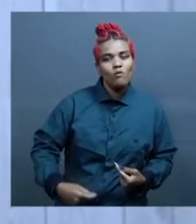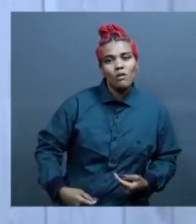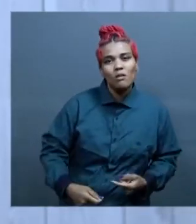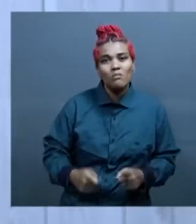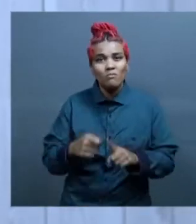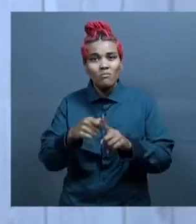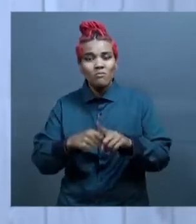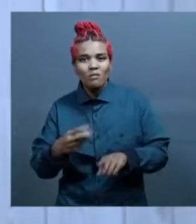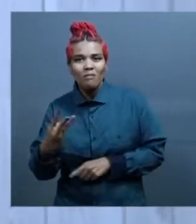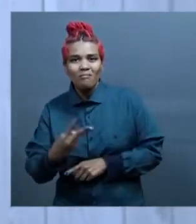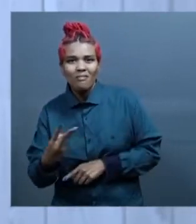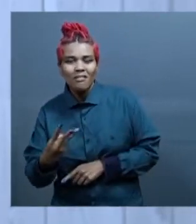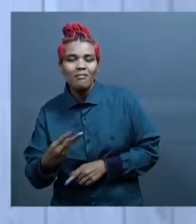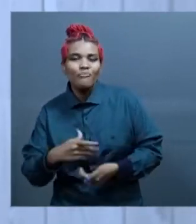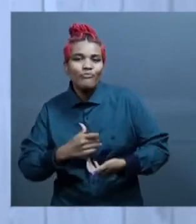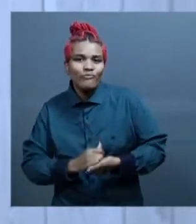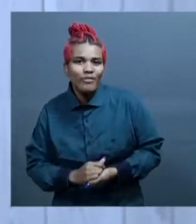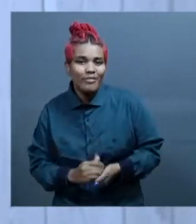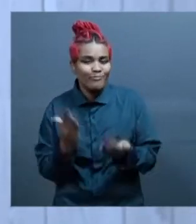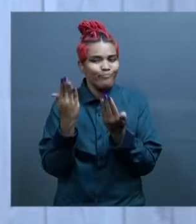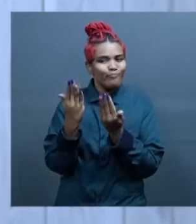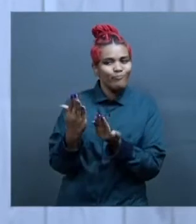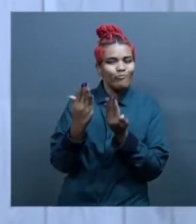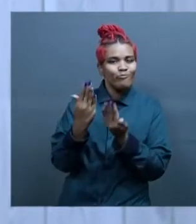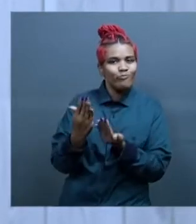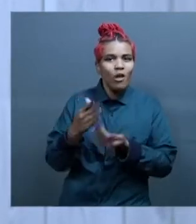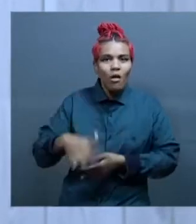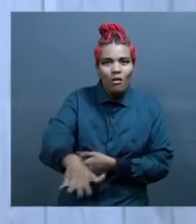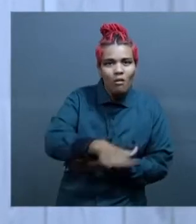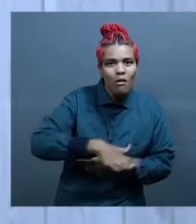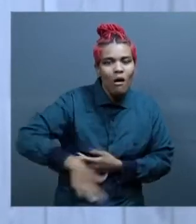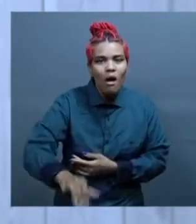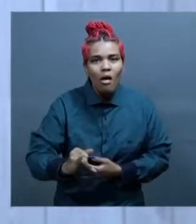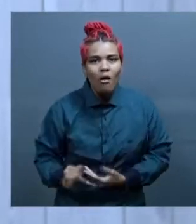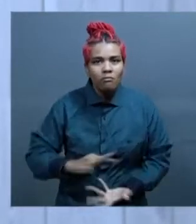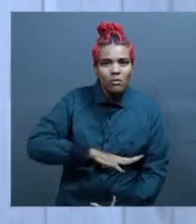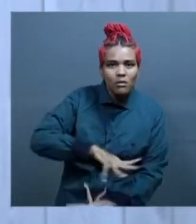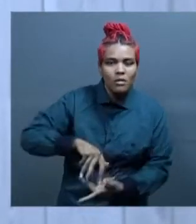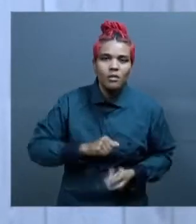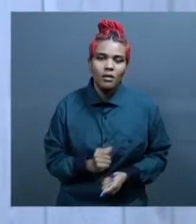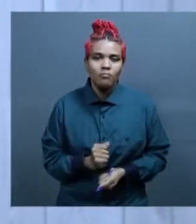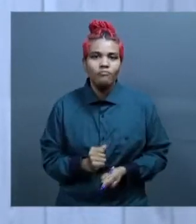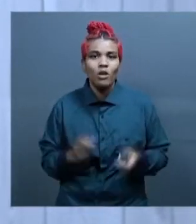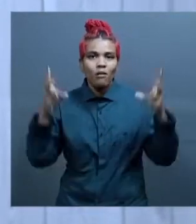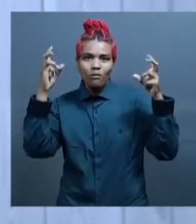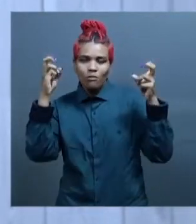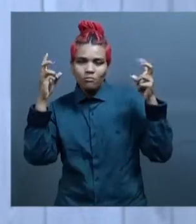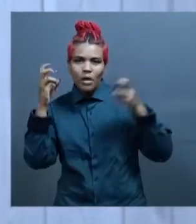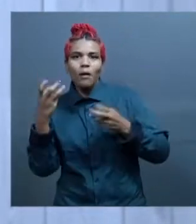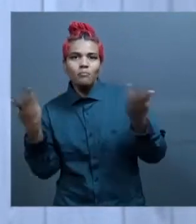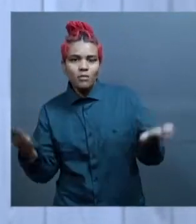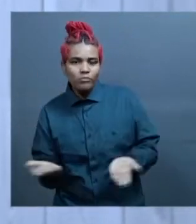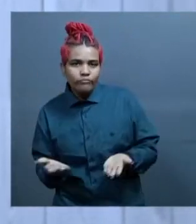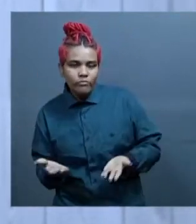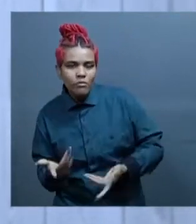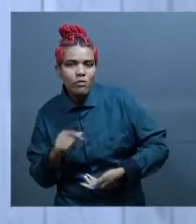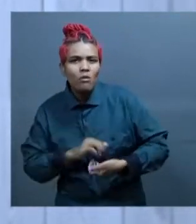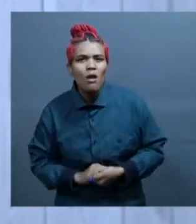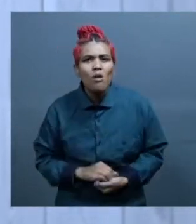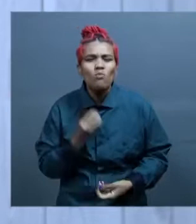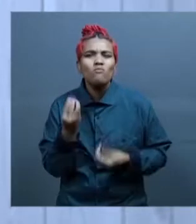desconfiança no mercado financeiro internacional hoje vamos falar sobre os impactos do efeito estufa no